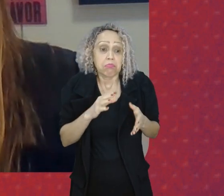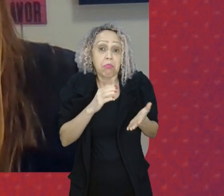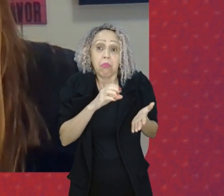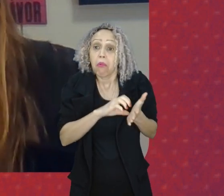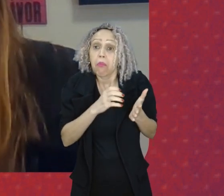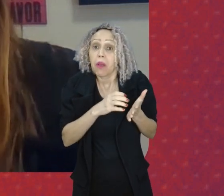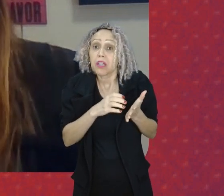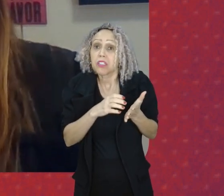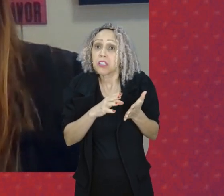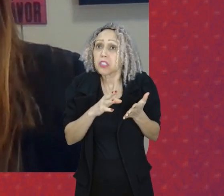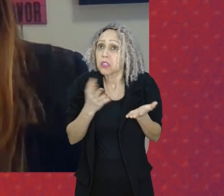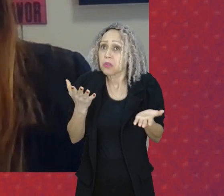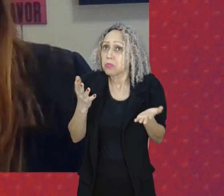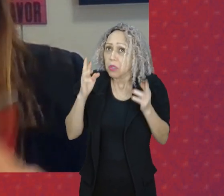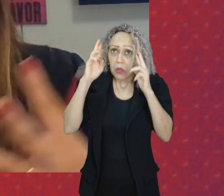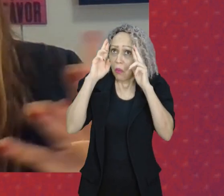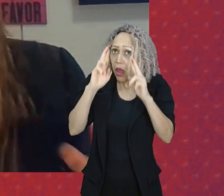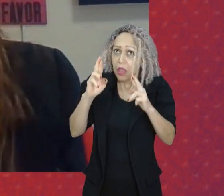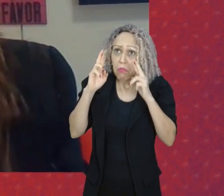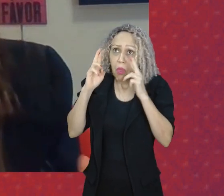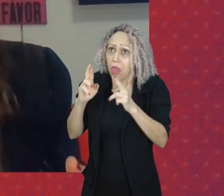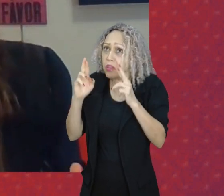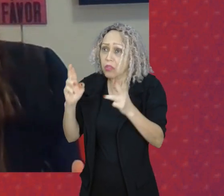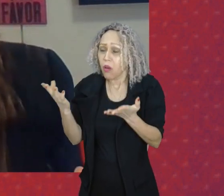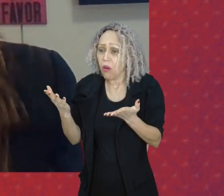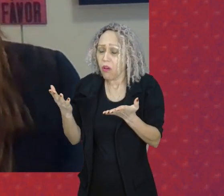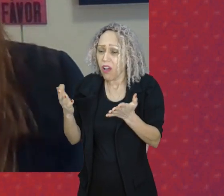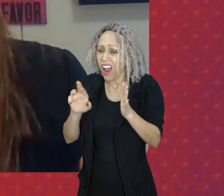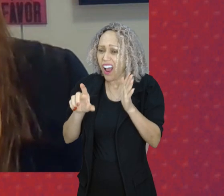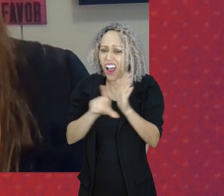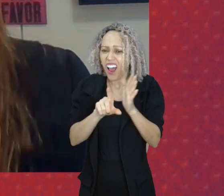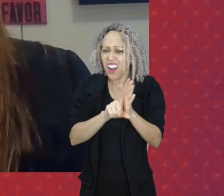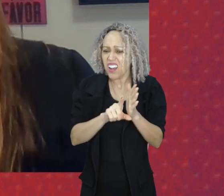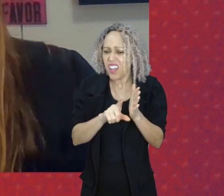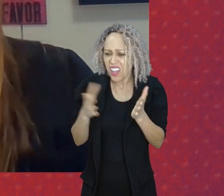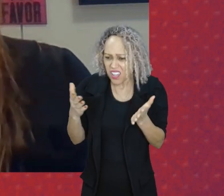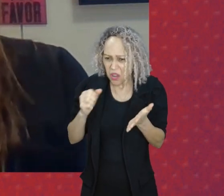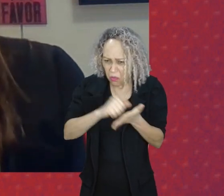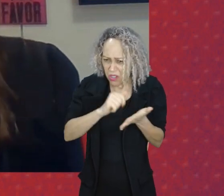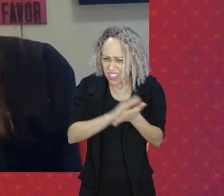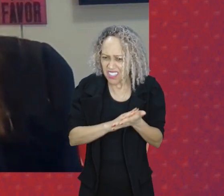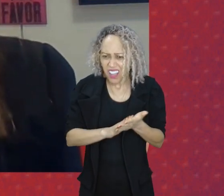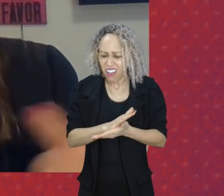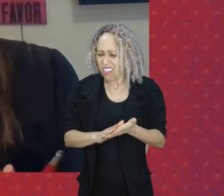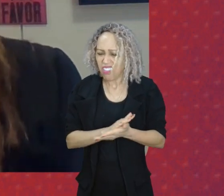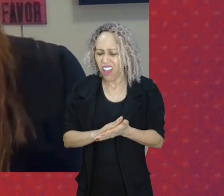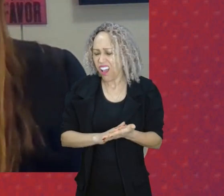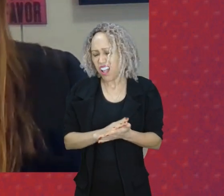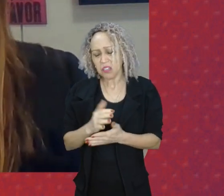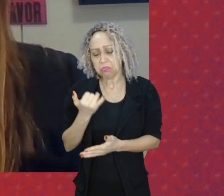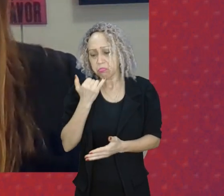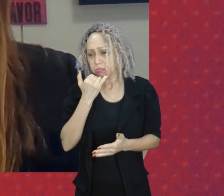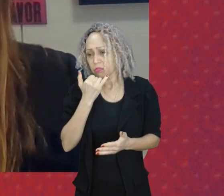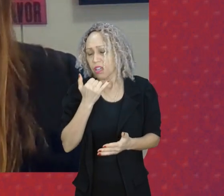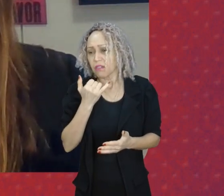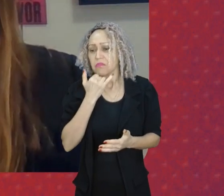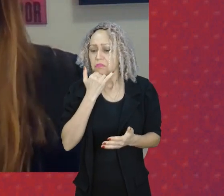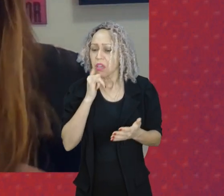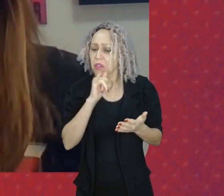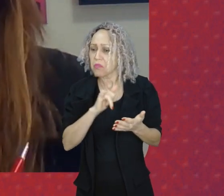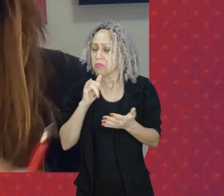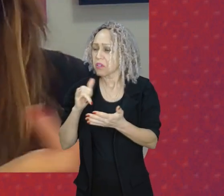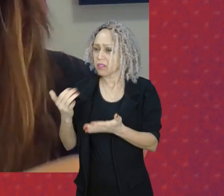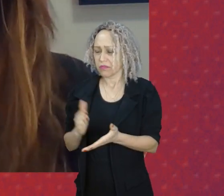essa autoanistia? Né, porque a gente tem que considerar que é uma autoanistia, porque o Congresso, como eu disse para vocês aqui no começo, ele é majoritariamente